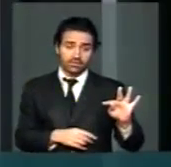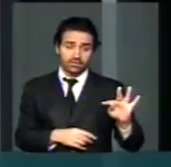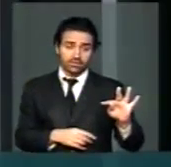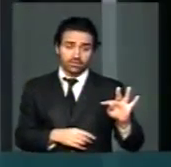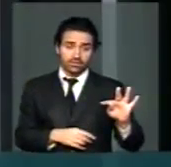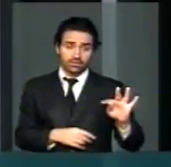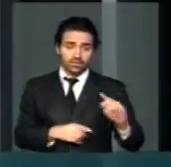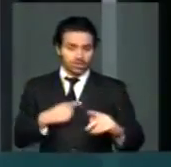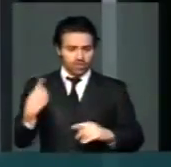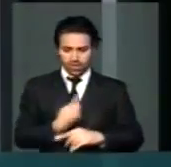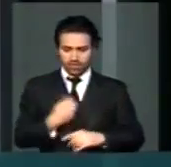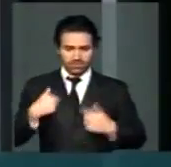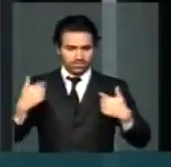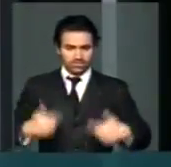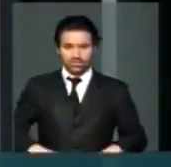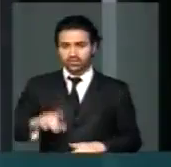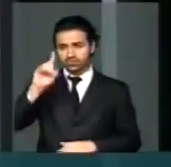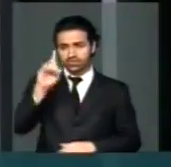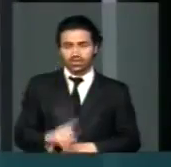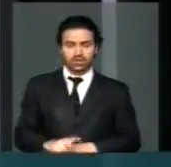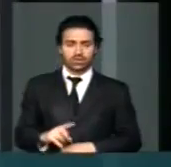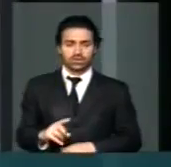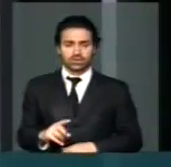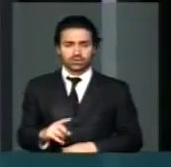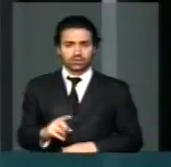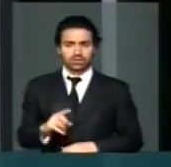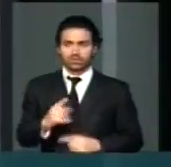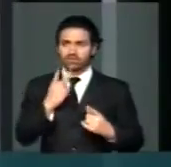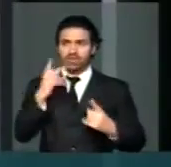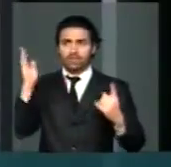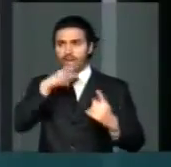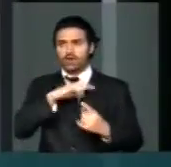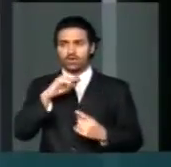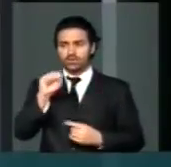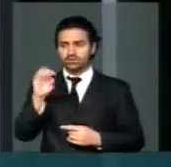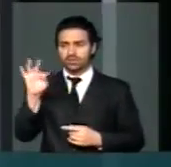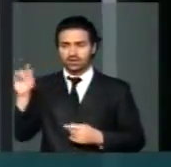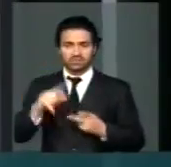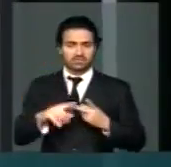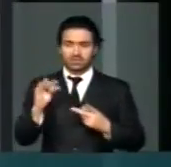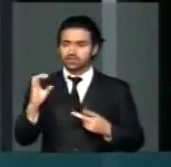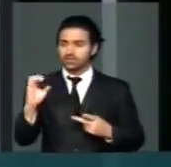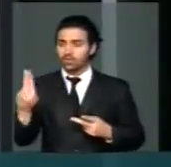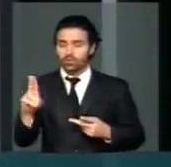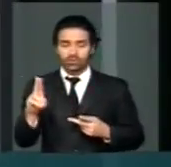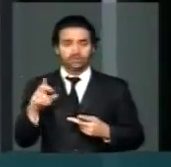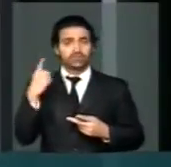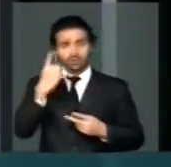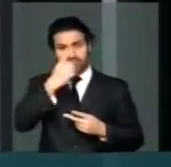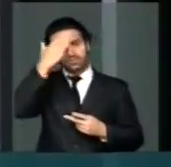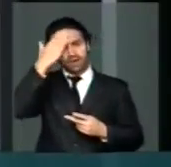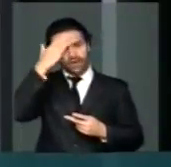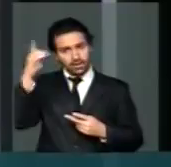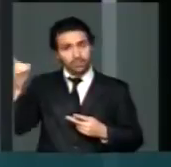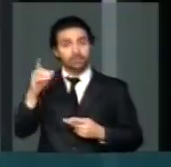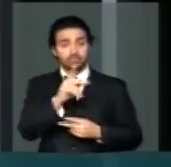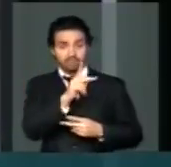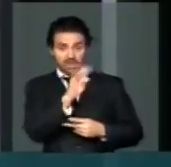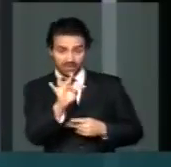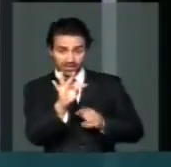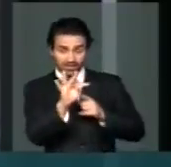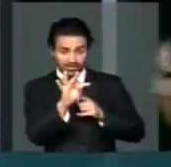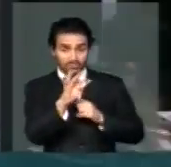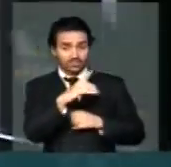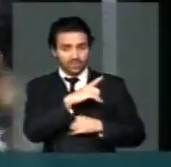Nós não temos o direito de fazer isso com a Suprema Corte, nem com o TCU, que nós sabemos também que o PT